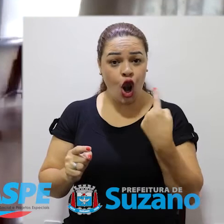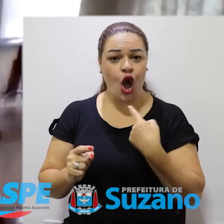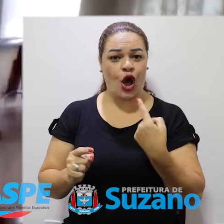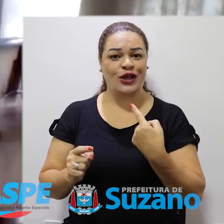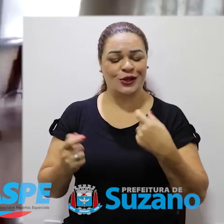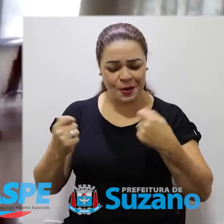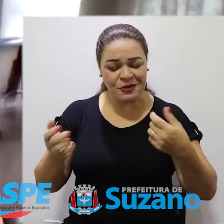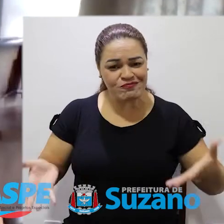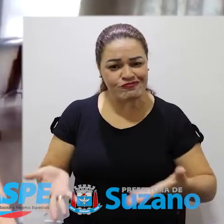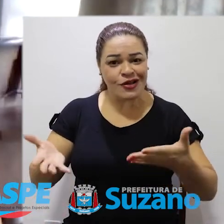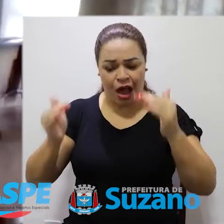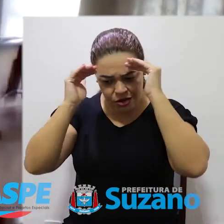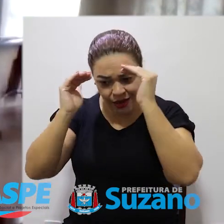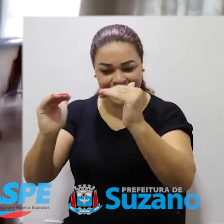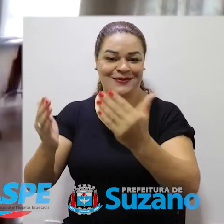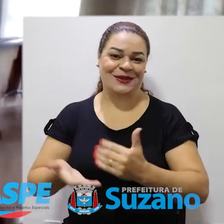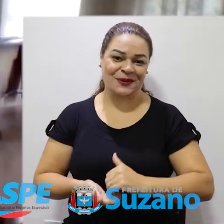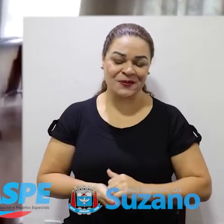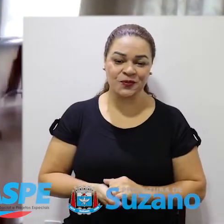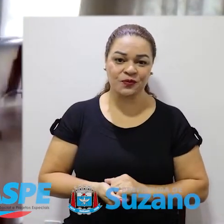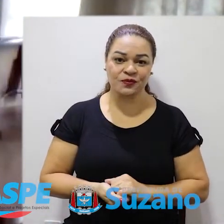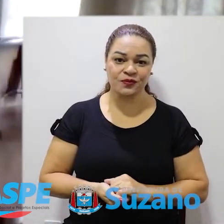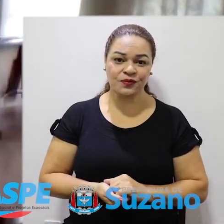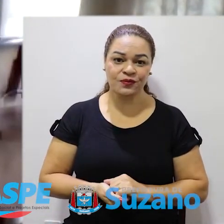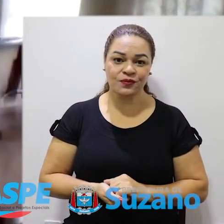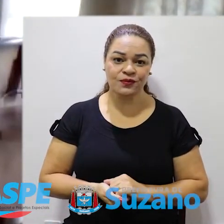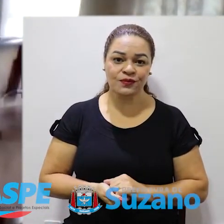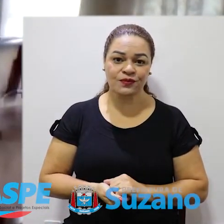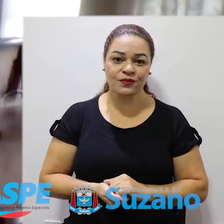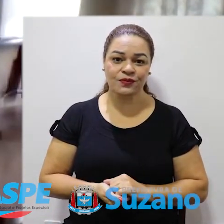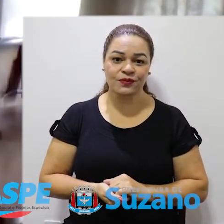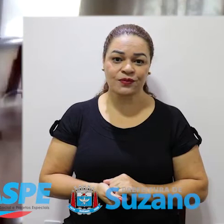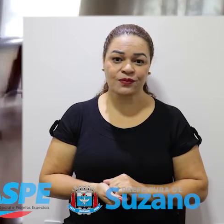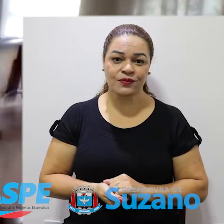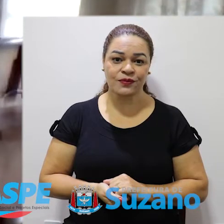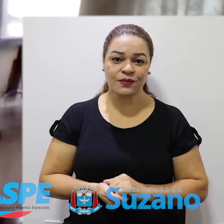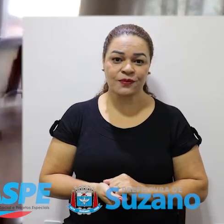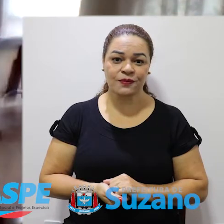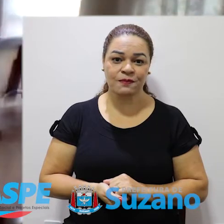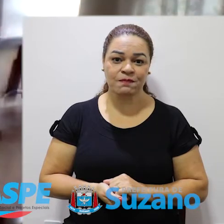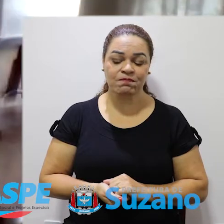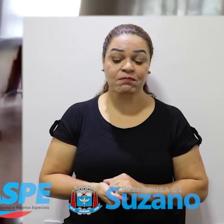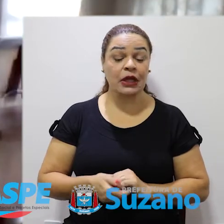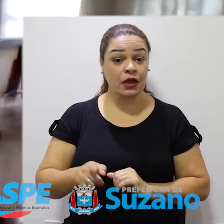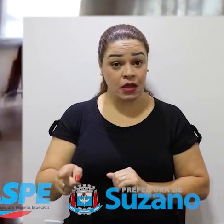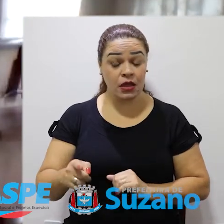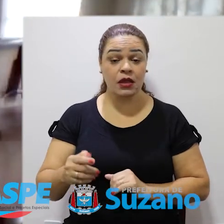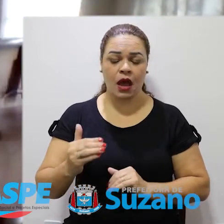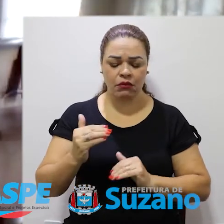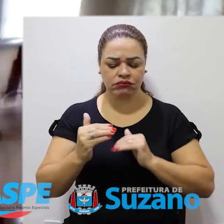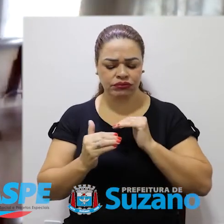dá para elas essa permissão de ser, né? E essa construção não pode ser